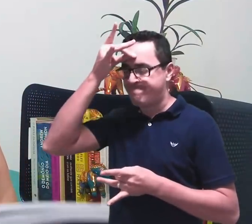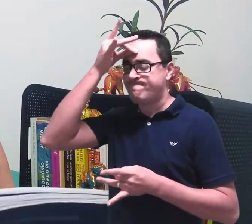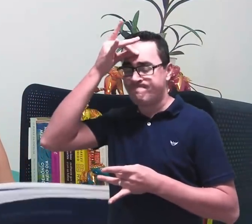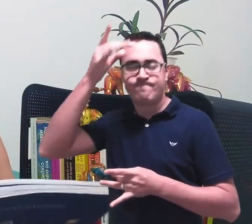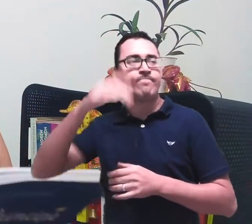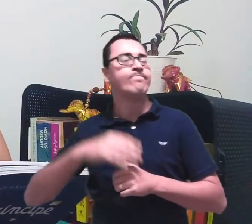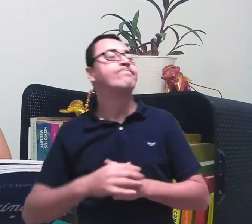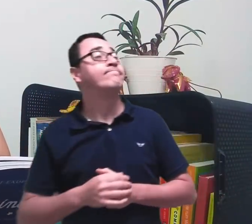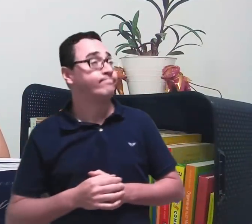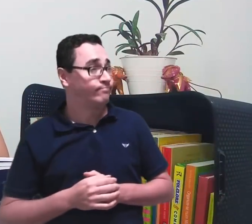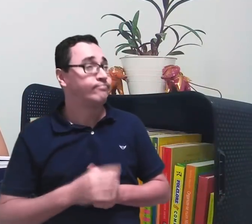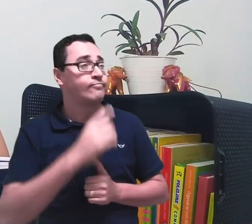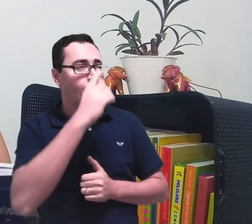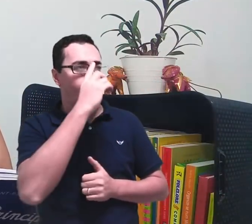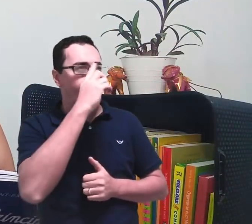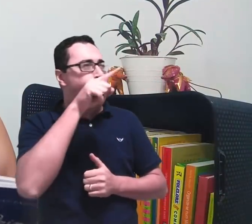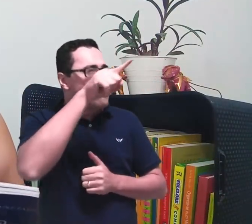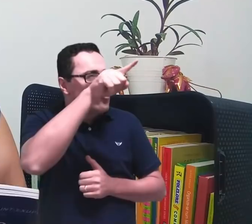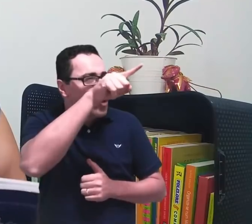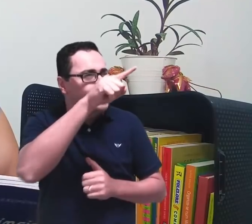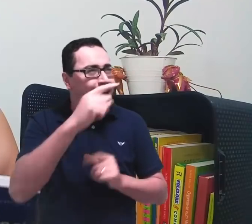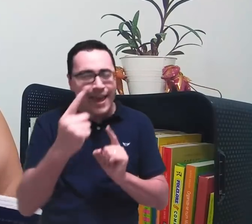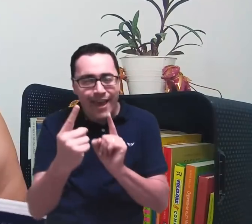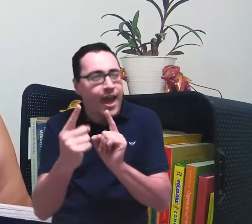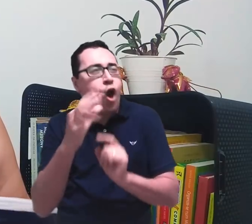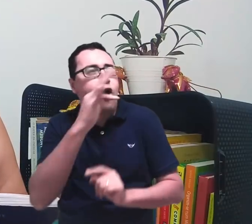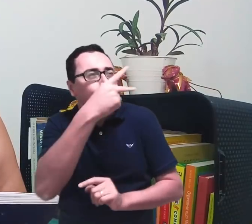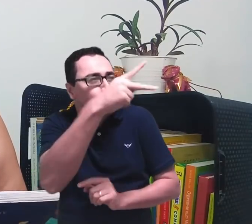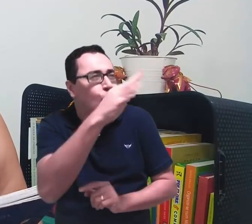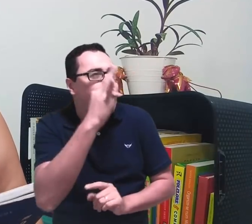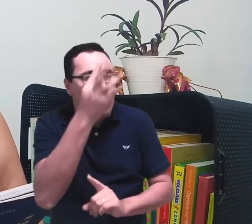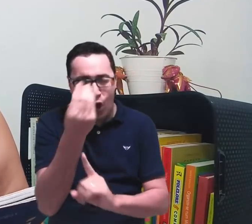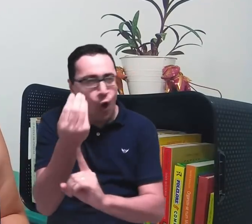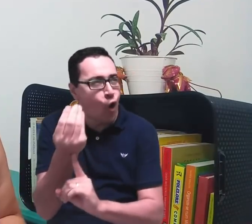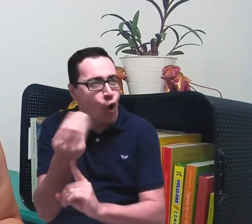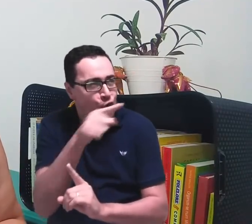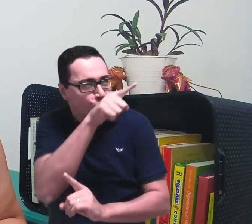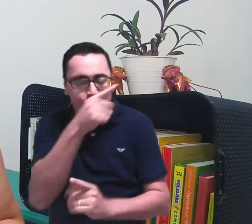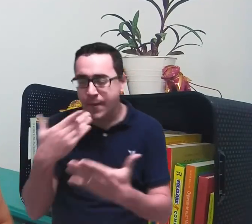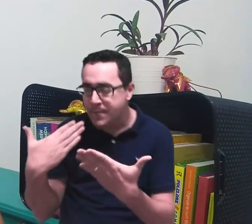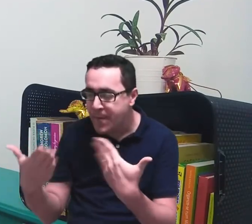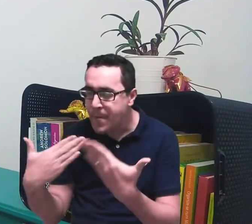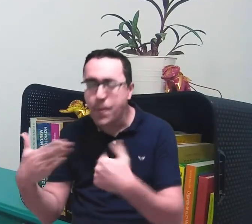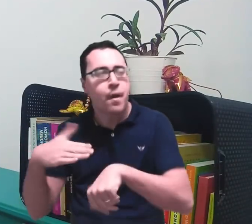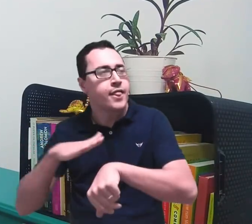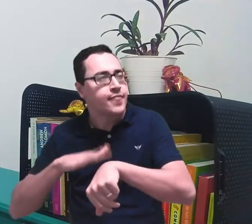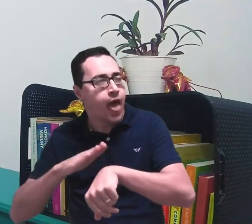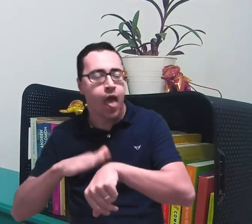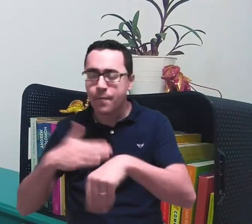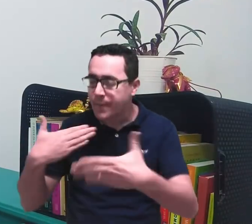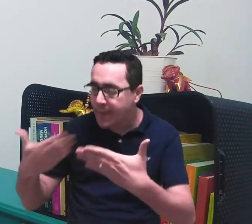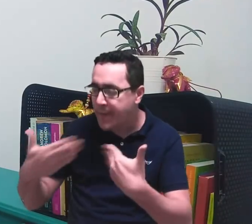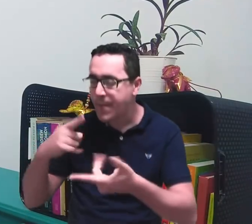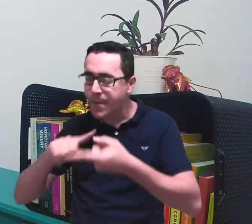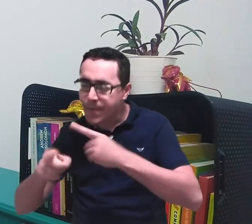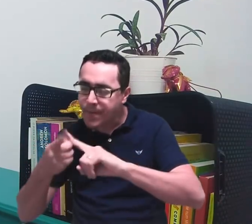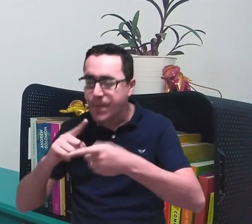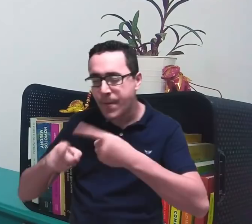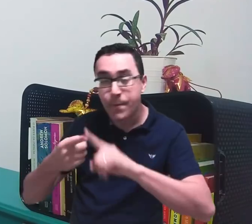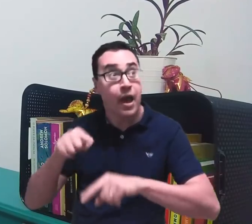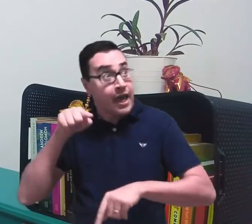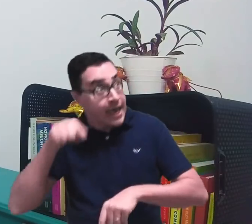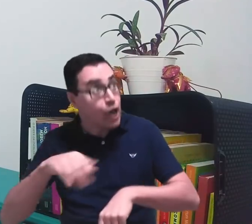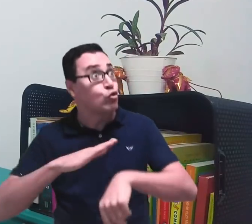que perdeu com a sua rosa que a tornou tão importante. Foi o tempo que perdi com a minha rosa.